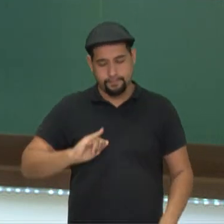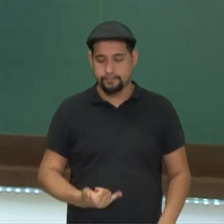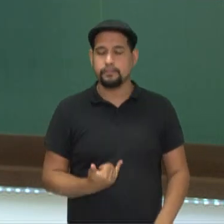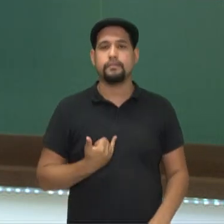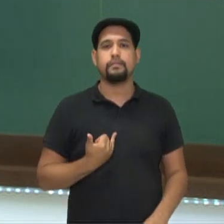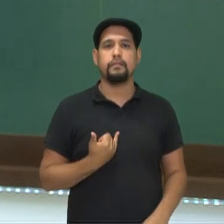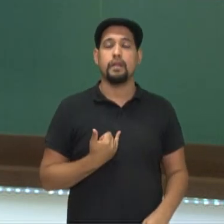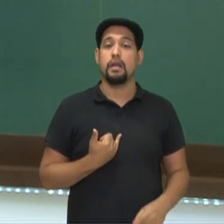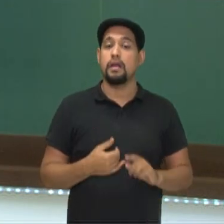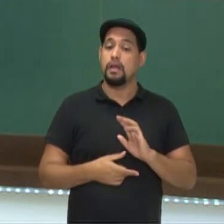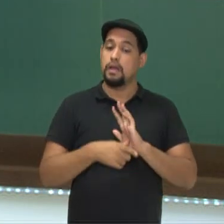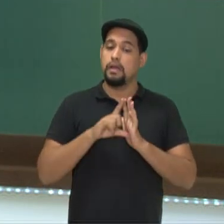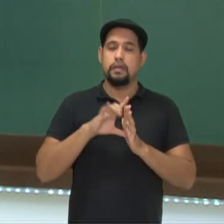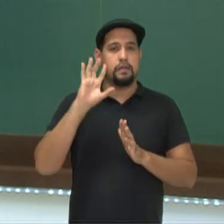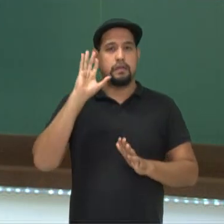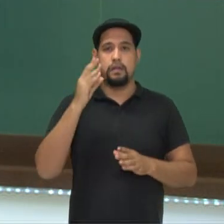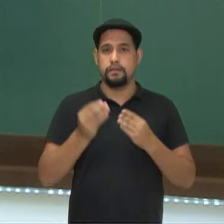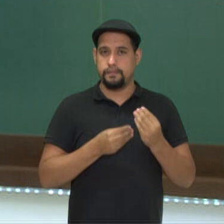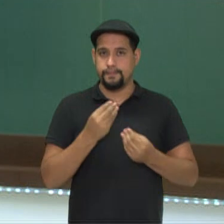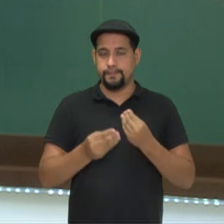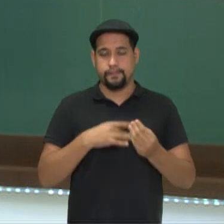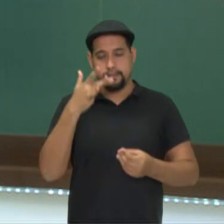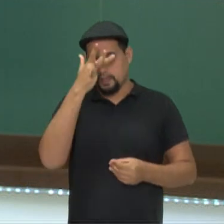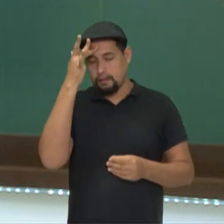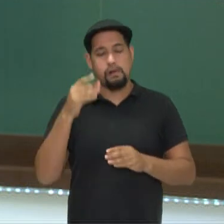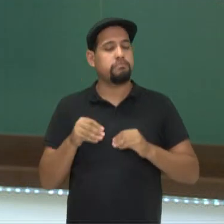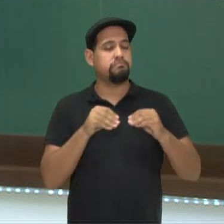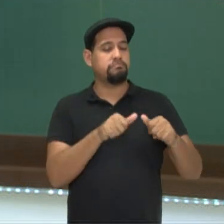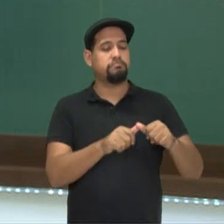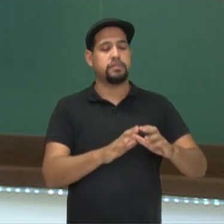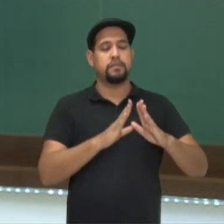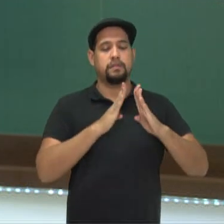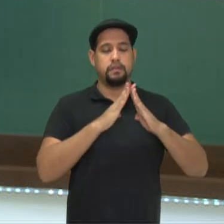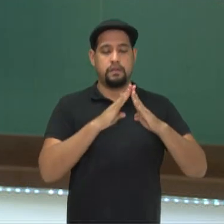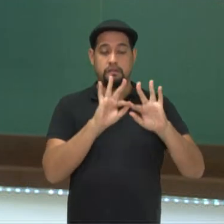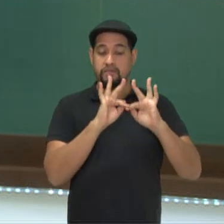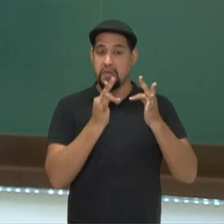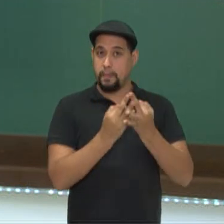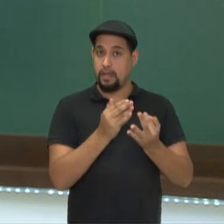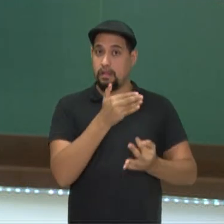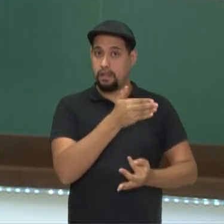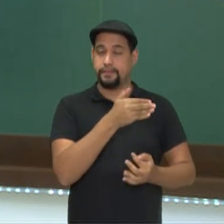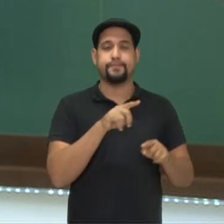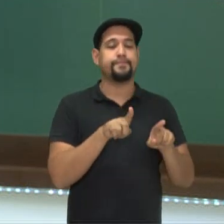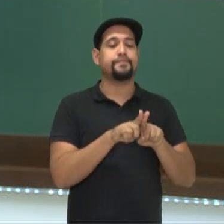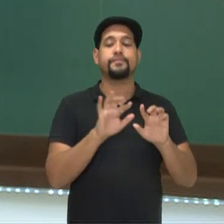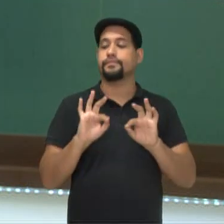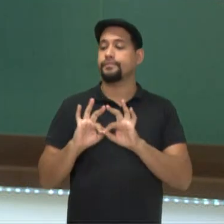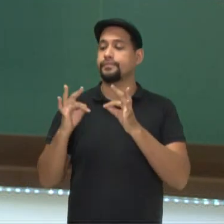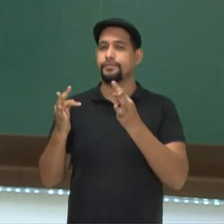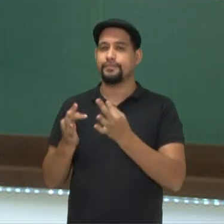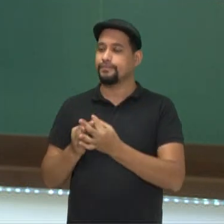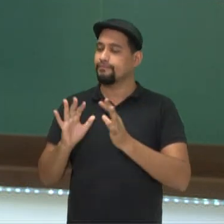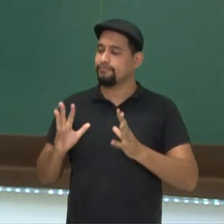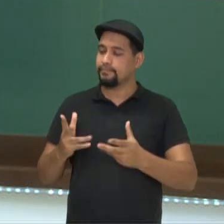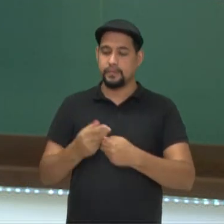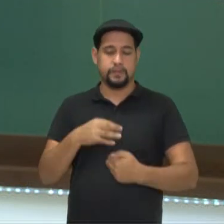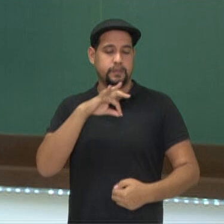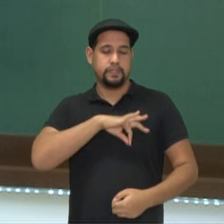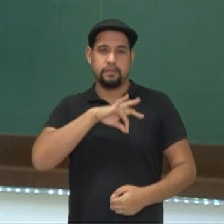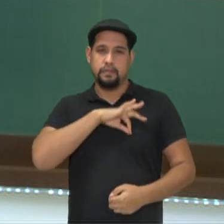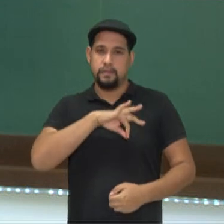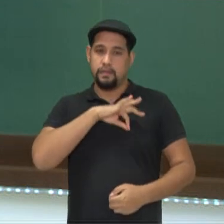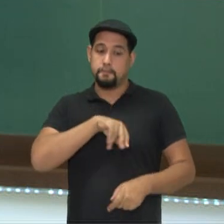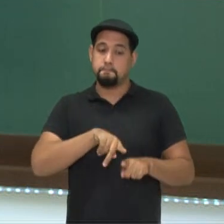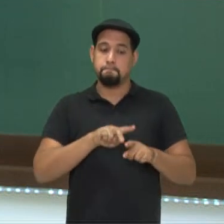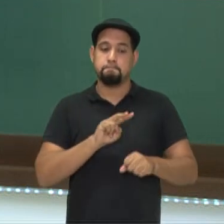proveitoso, tá? Antes funcionava como? A pessoa ia, ficava numa casa de família lá e a família recebia um salário